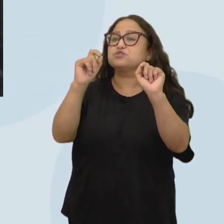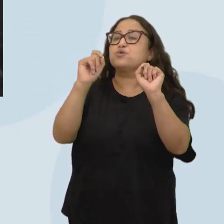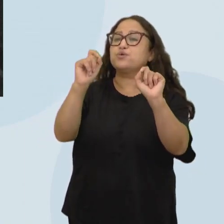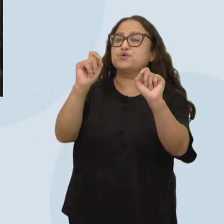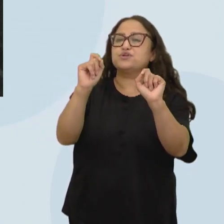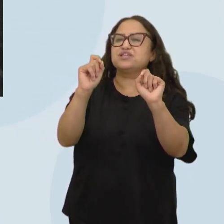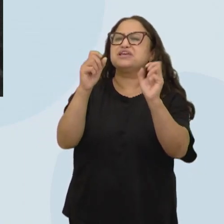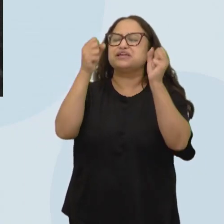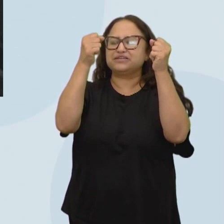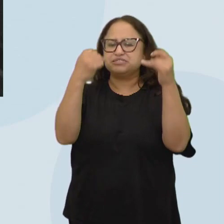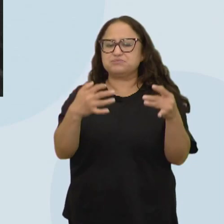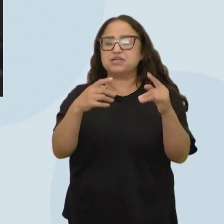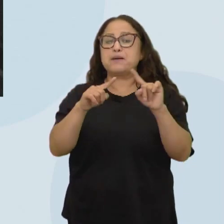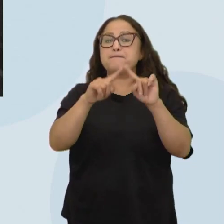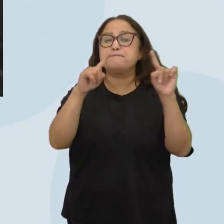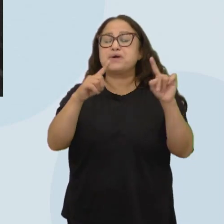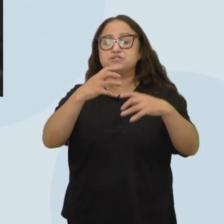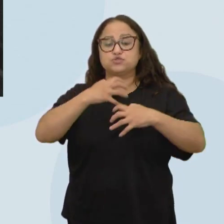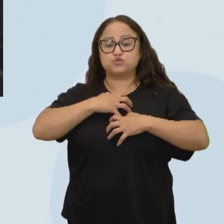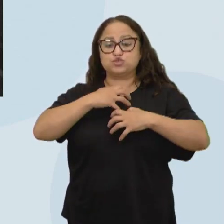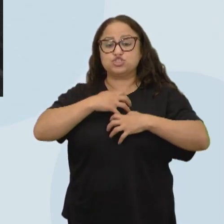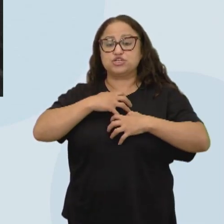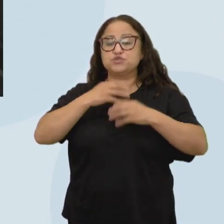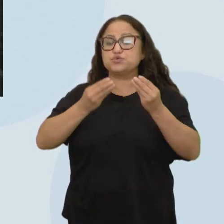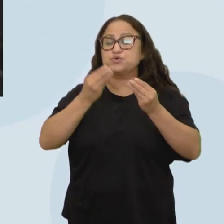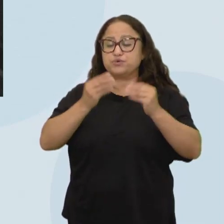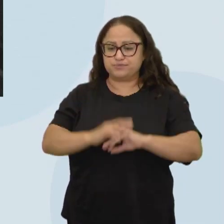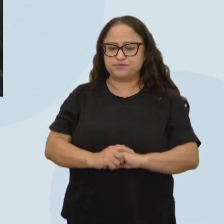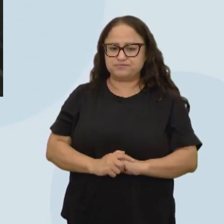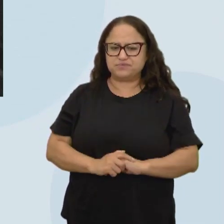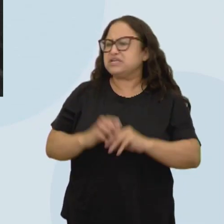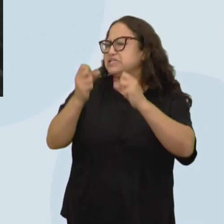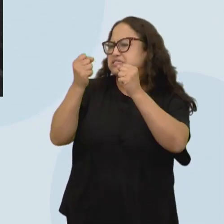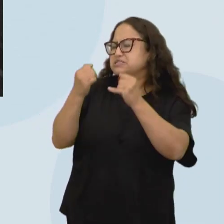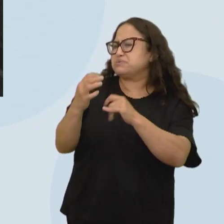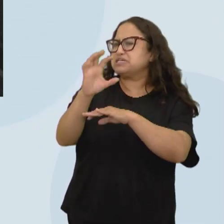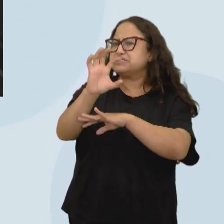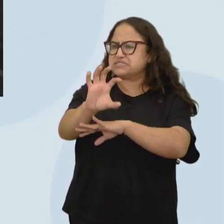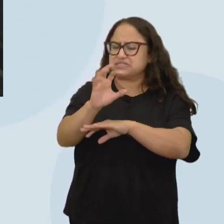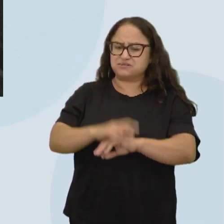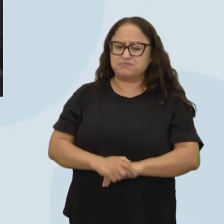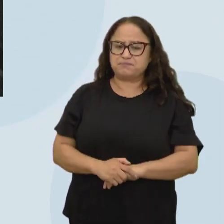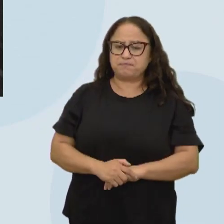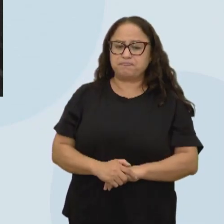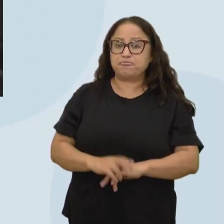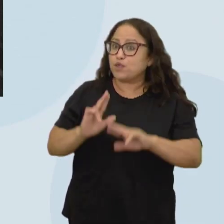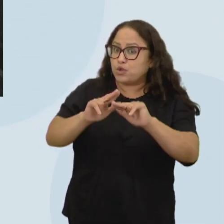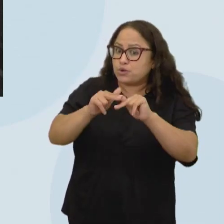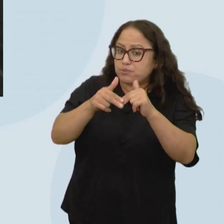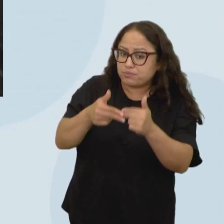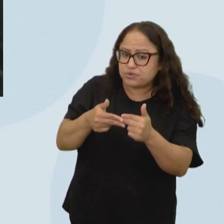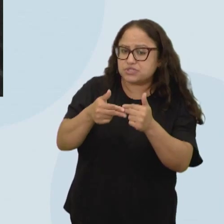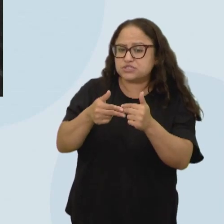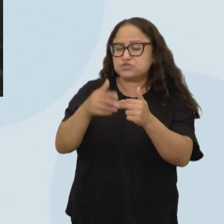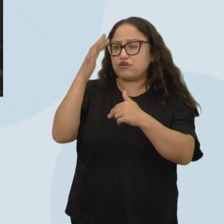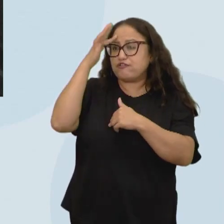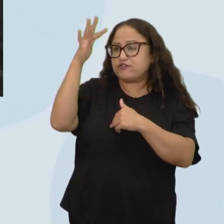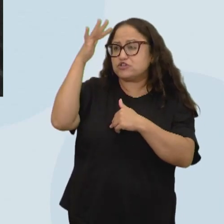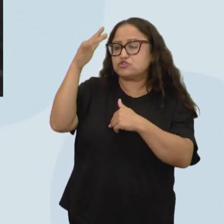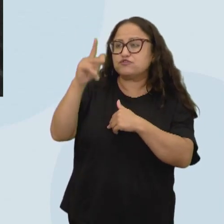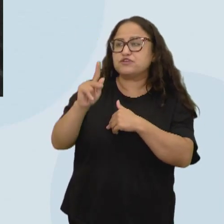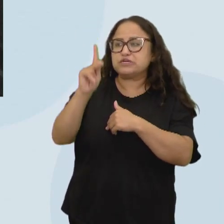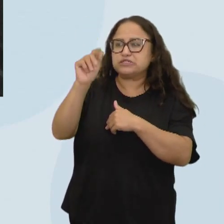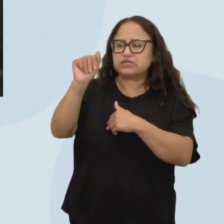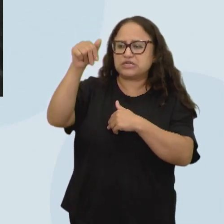falando sobre o Kant, e sim a forma como ele o fez. Então, Schopenhauer escreveu assim: por isso, a filosofia de